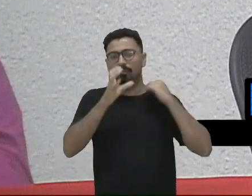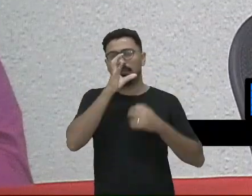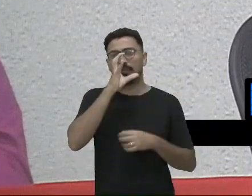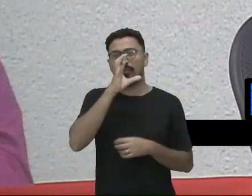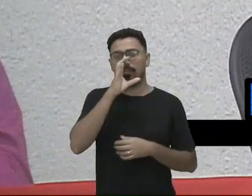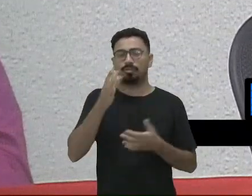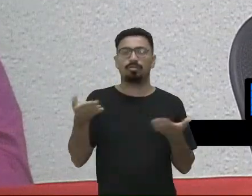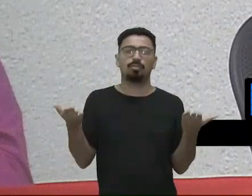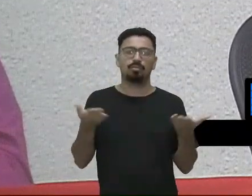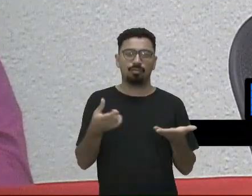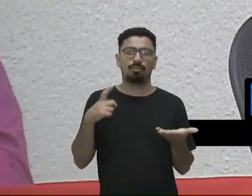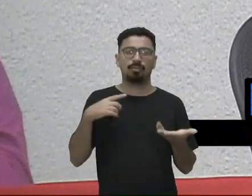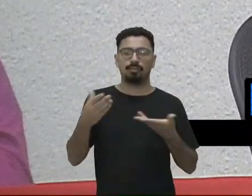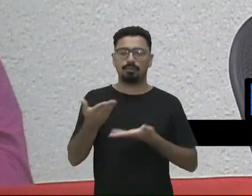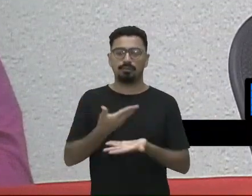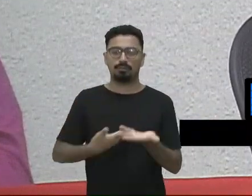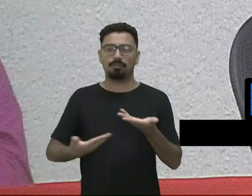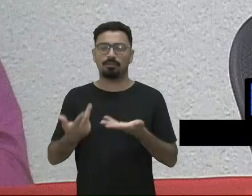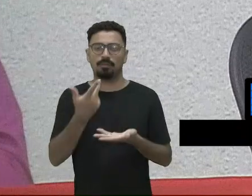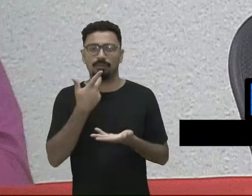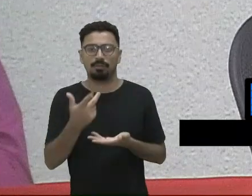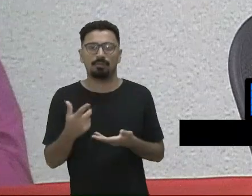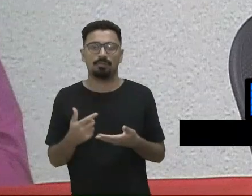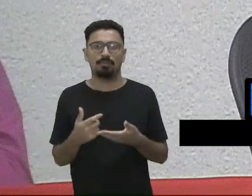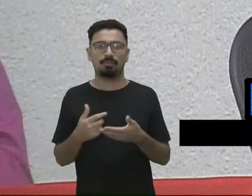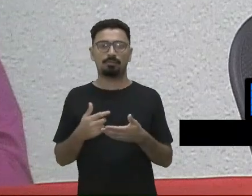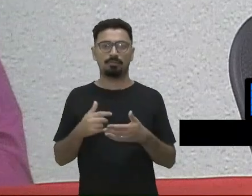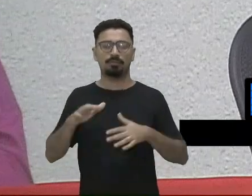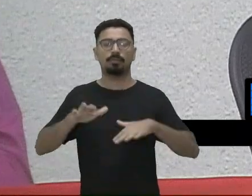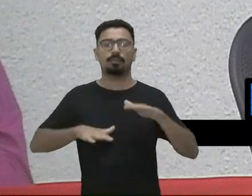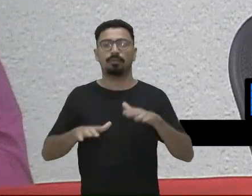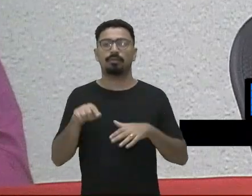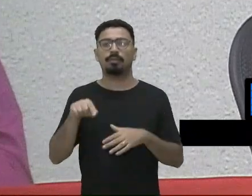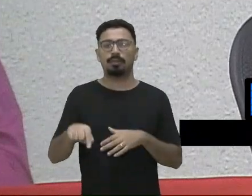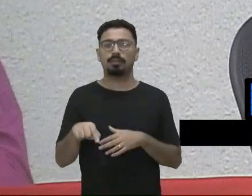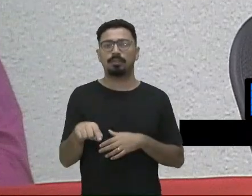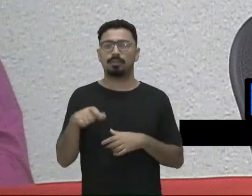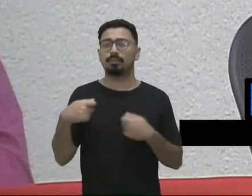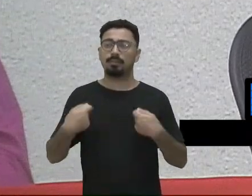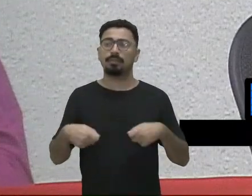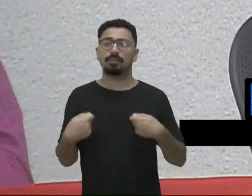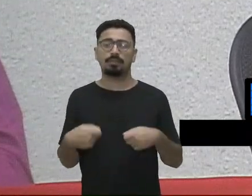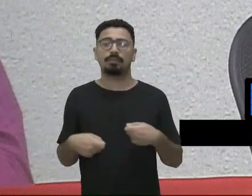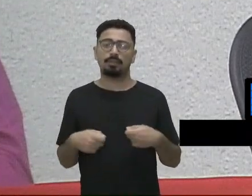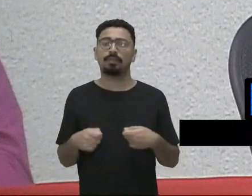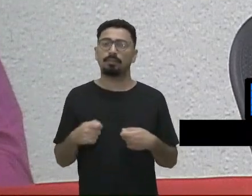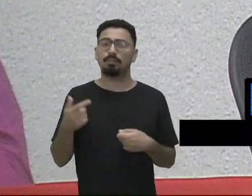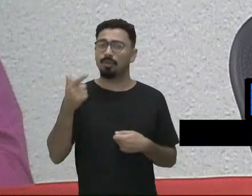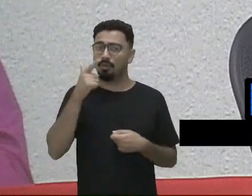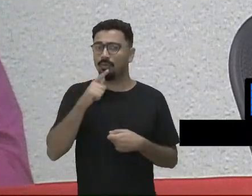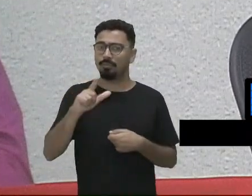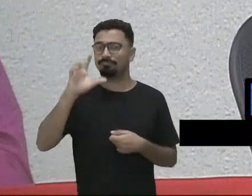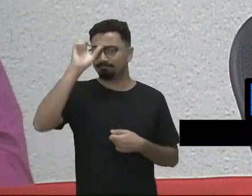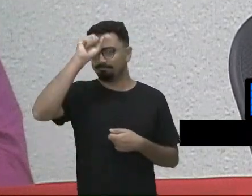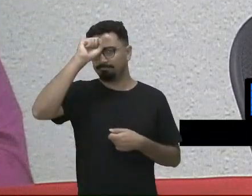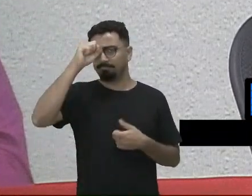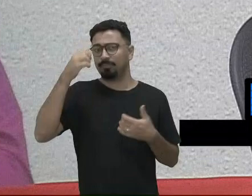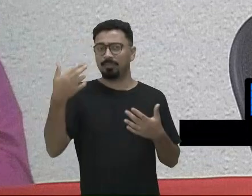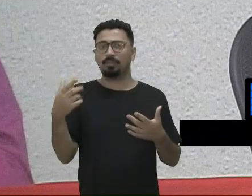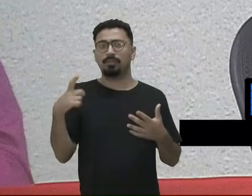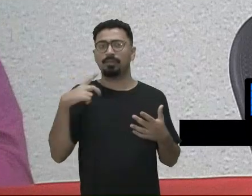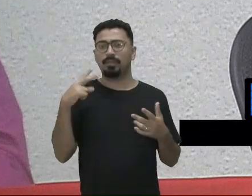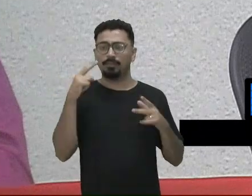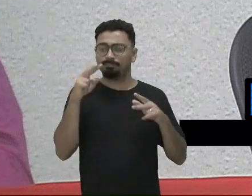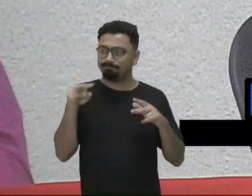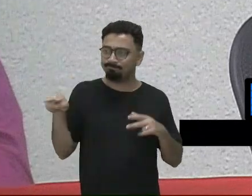assistiram e escutam as falas. Às vezes esse é o essencial para ser humanizado. Quando se olha para o